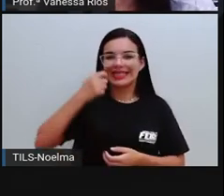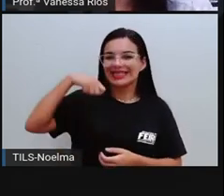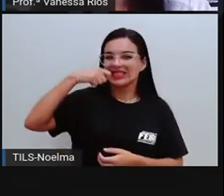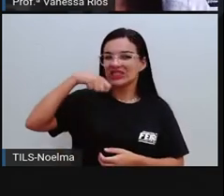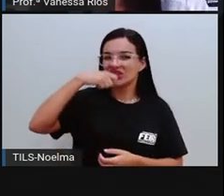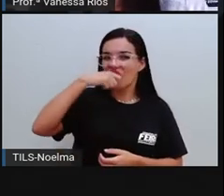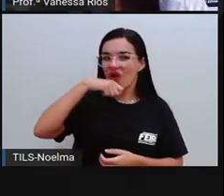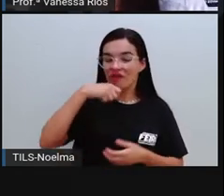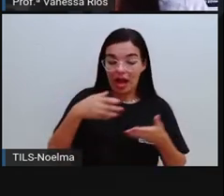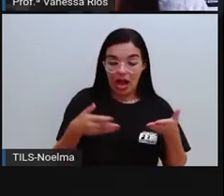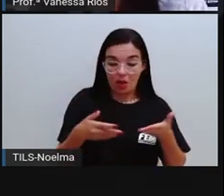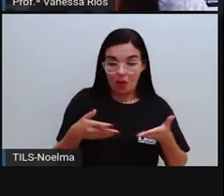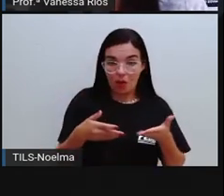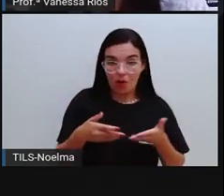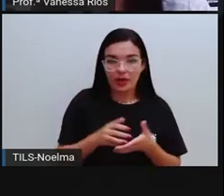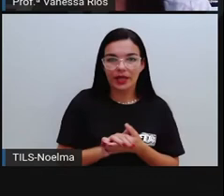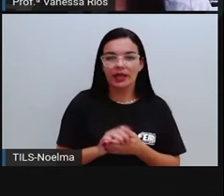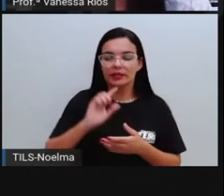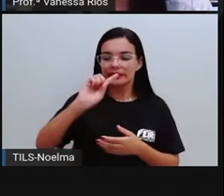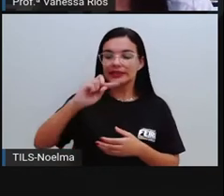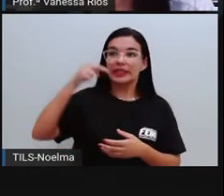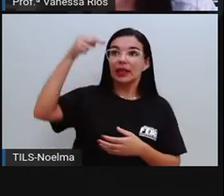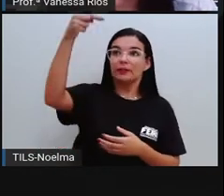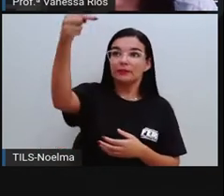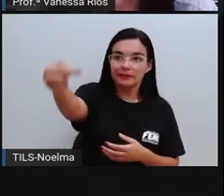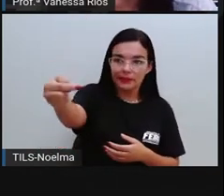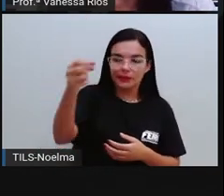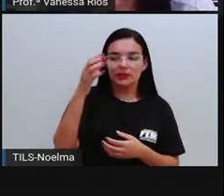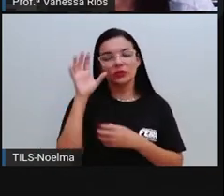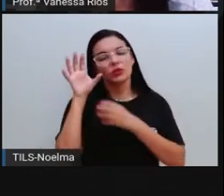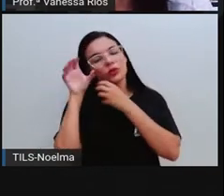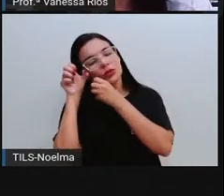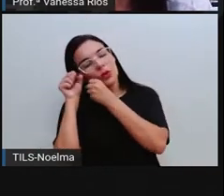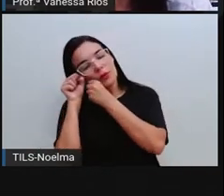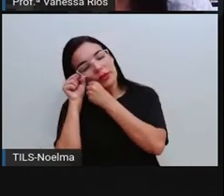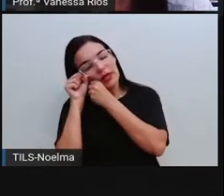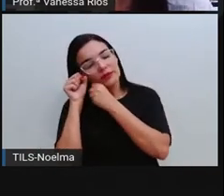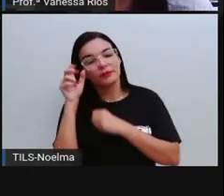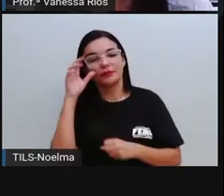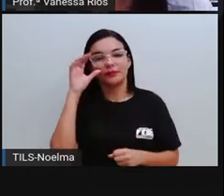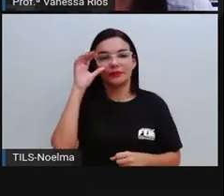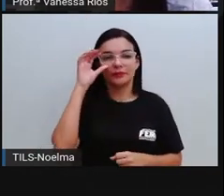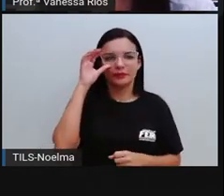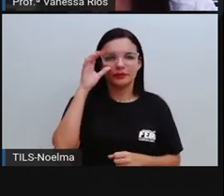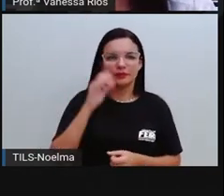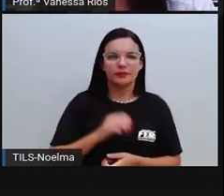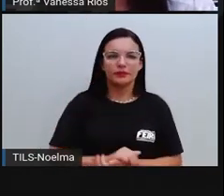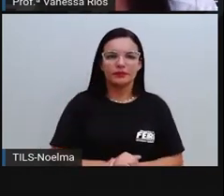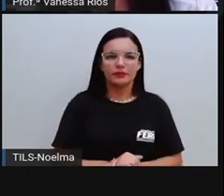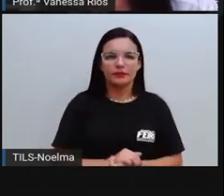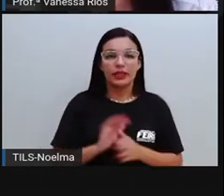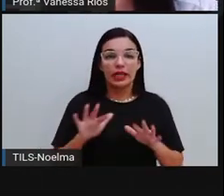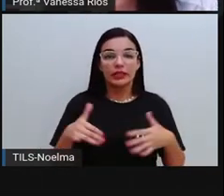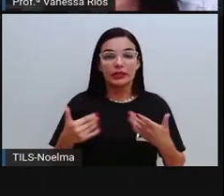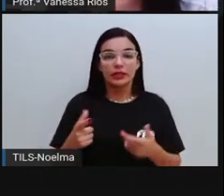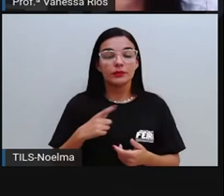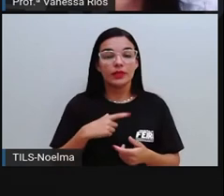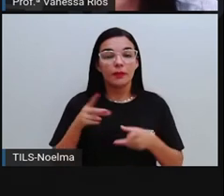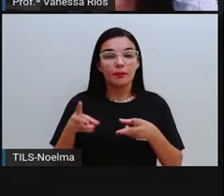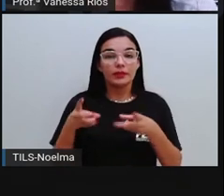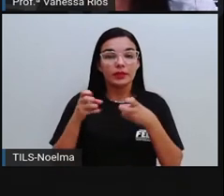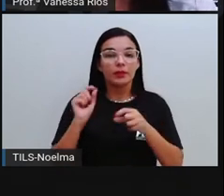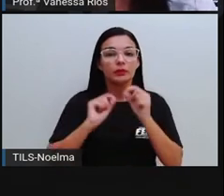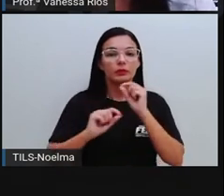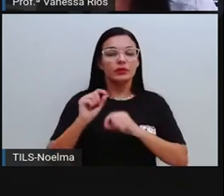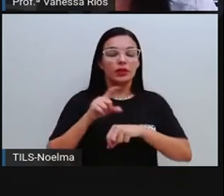que vem do verbo escovar, né? E dormirá, que vem do verbo dormir. E aí a gente vai perceber agora